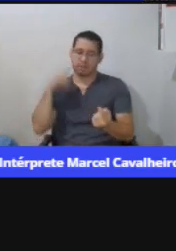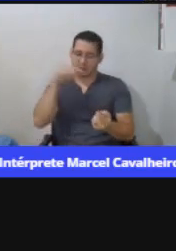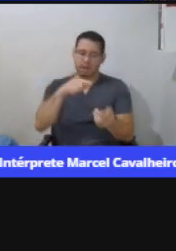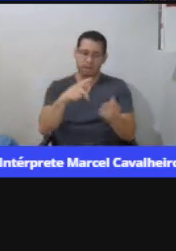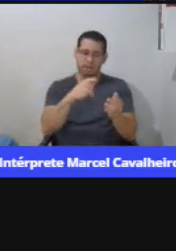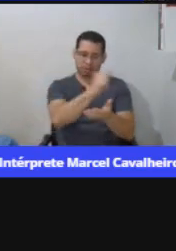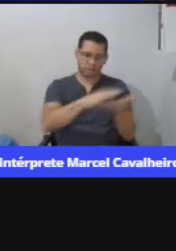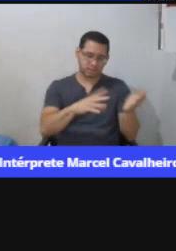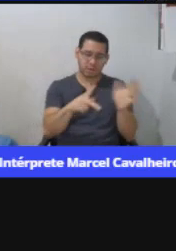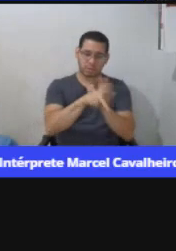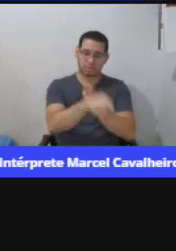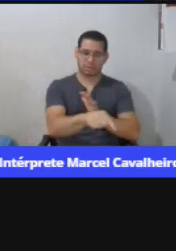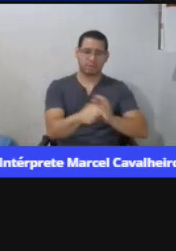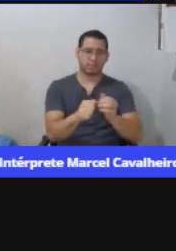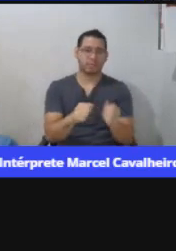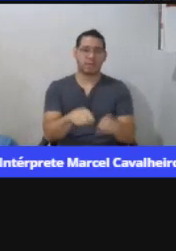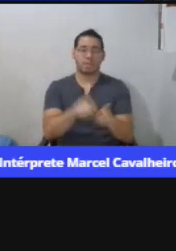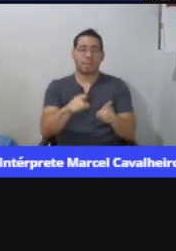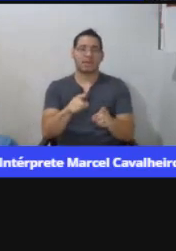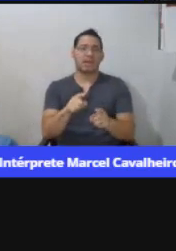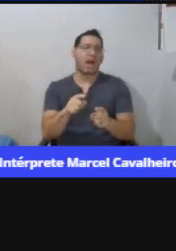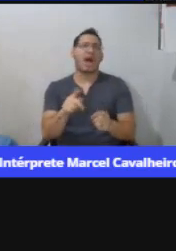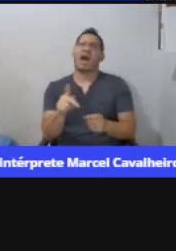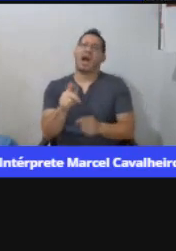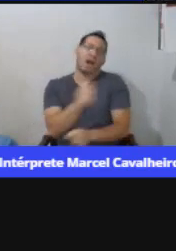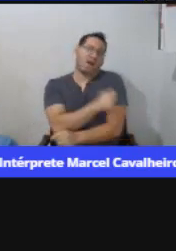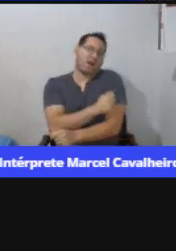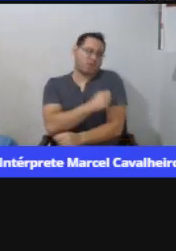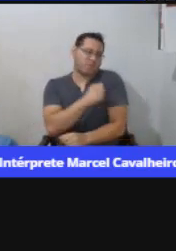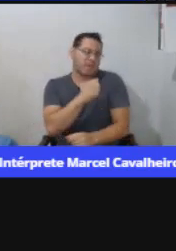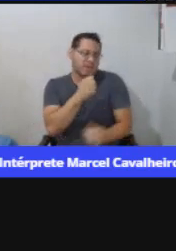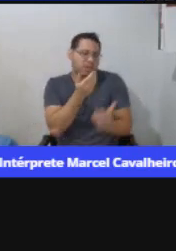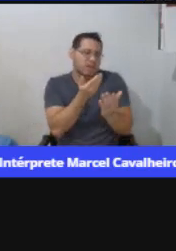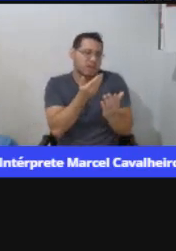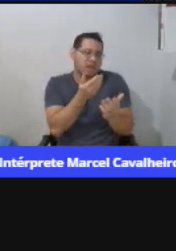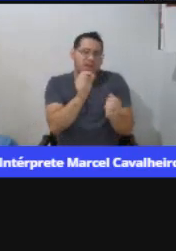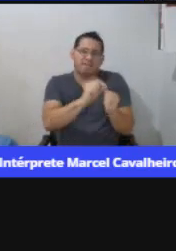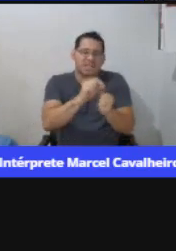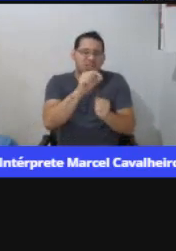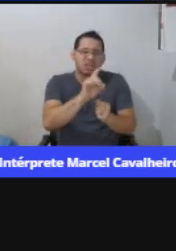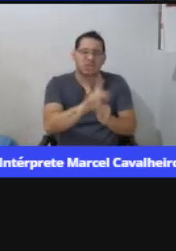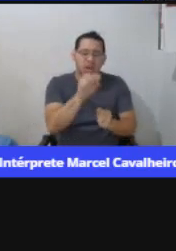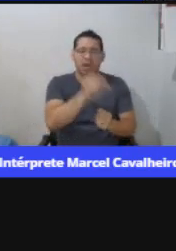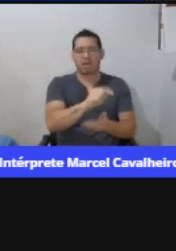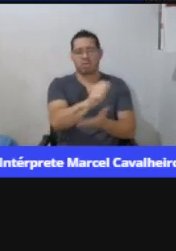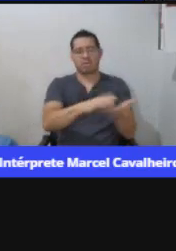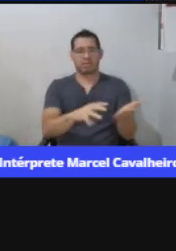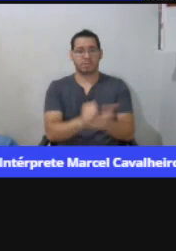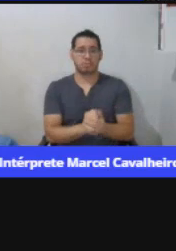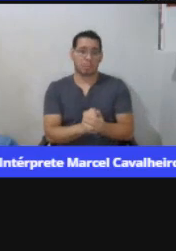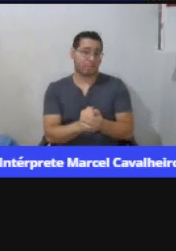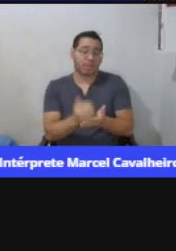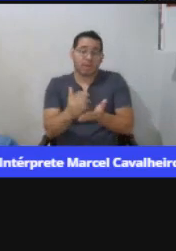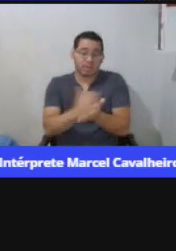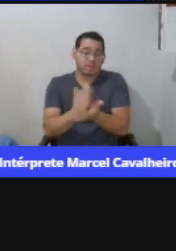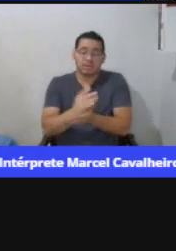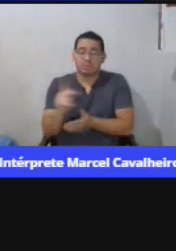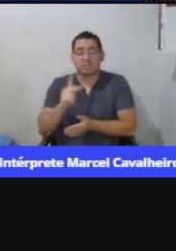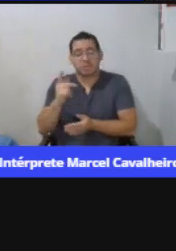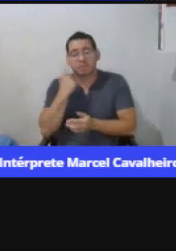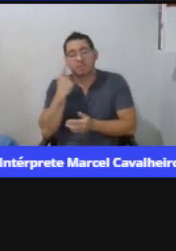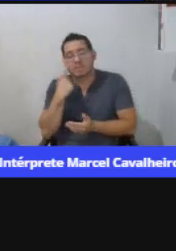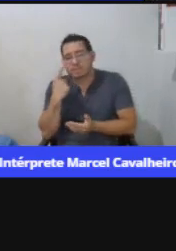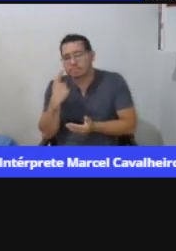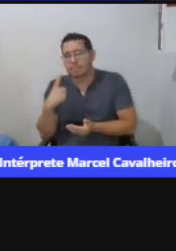não quer dizer que o aluno vai trabalhar só aquelas atividades. Aí o professor vai ver. Tem alunos que eles são